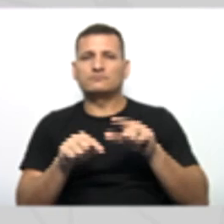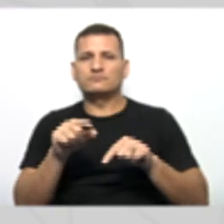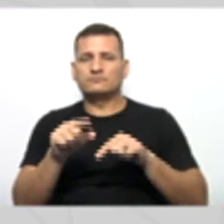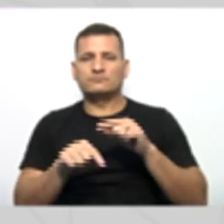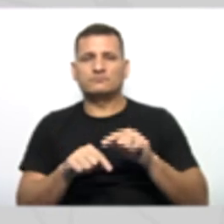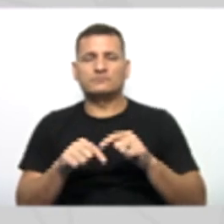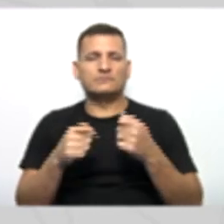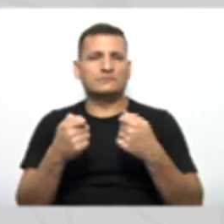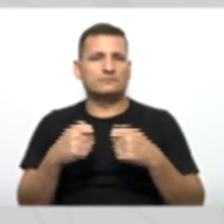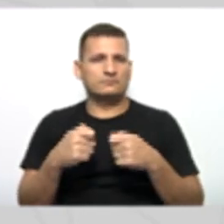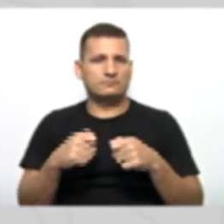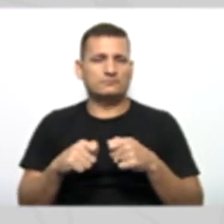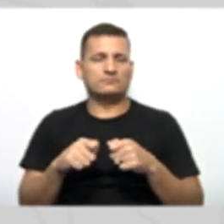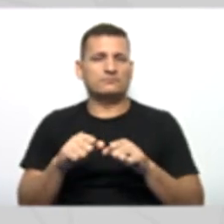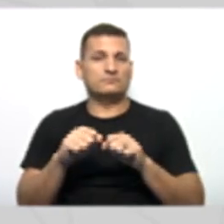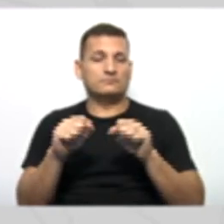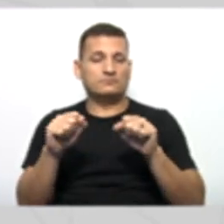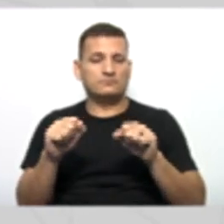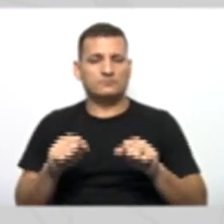necessidades do sistema futuro.